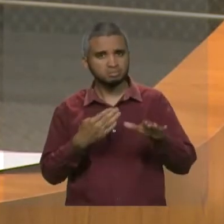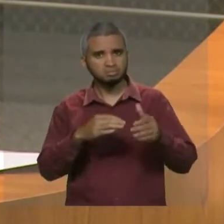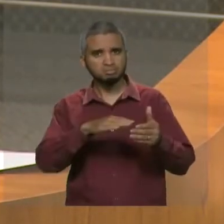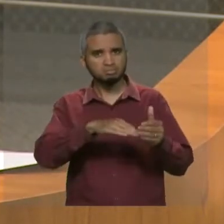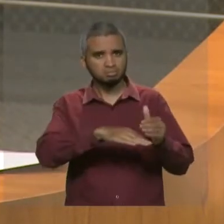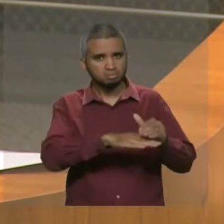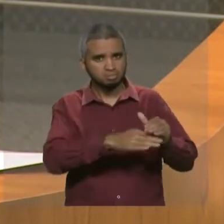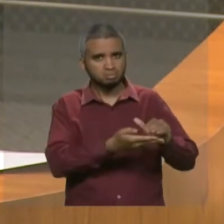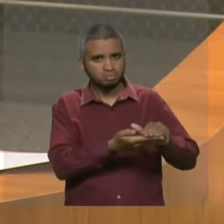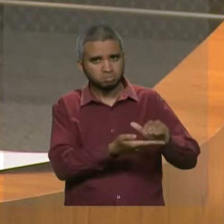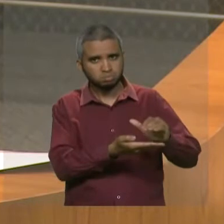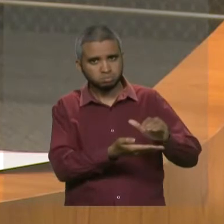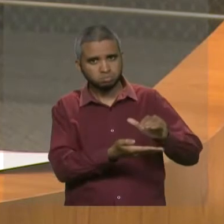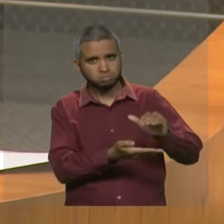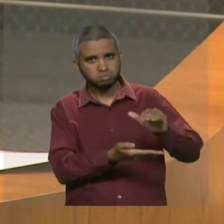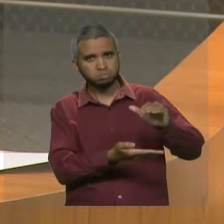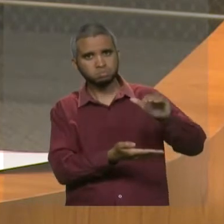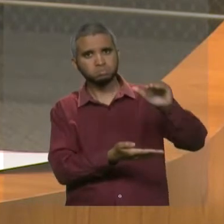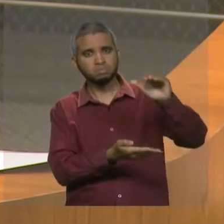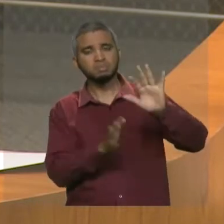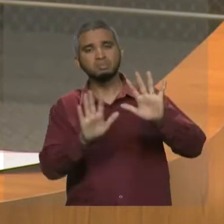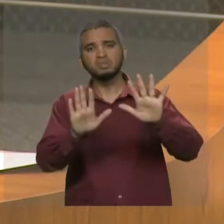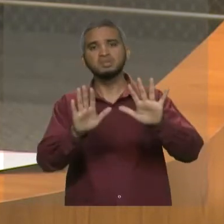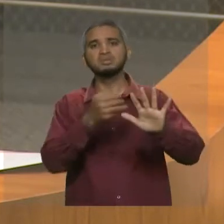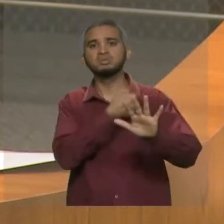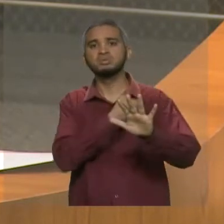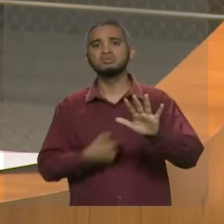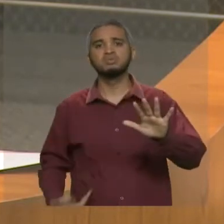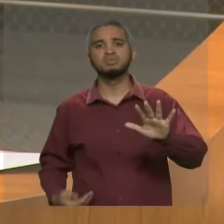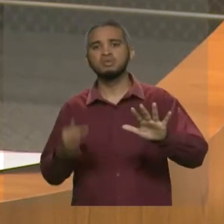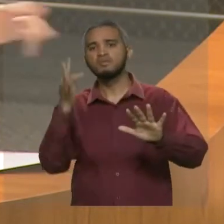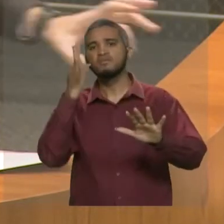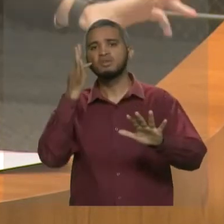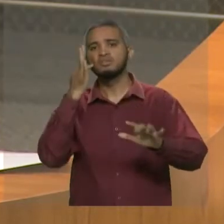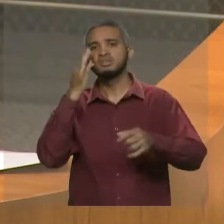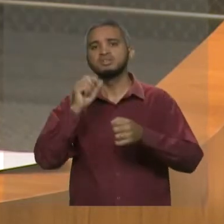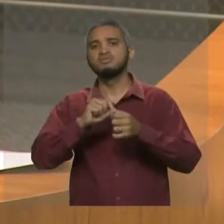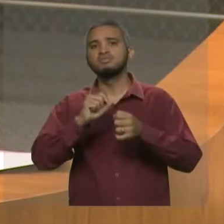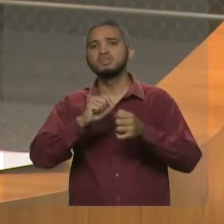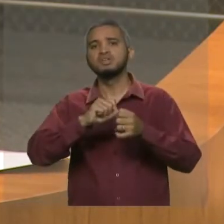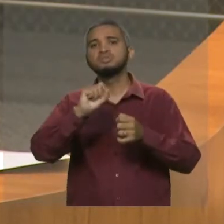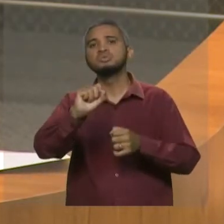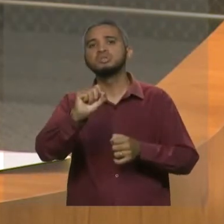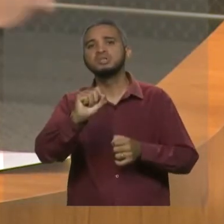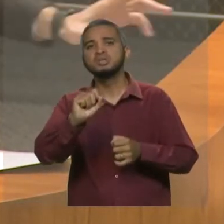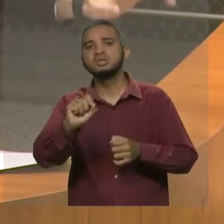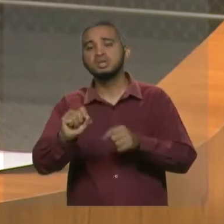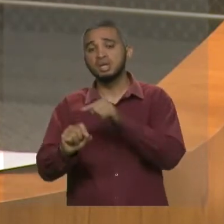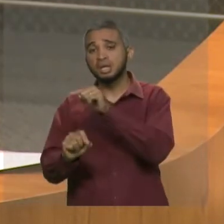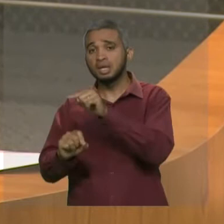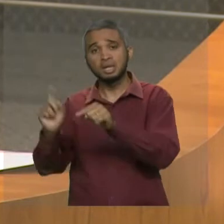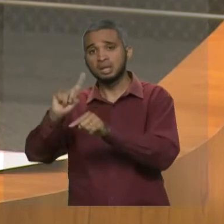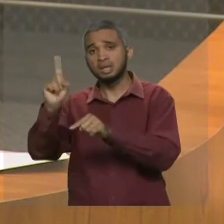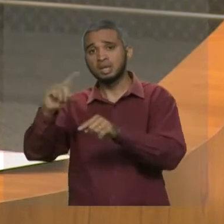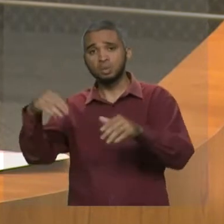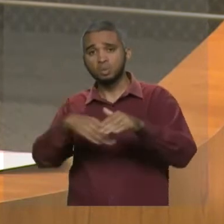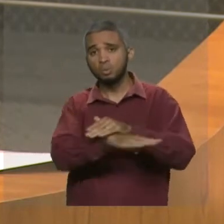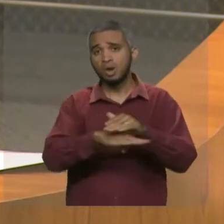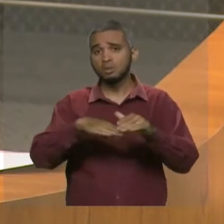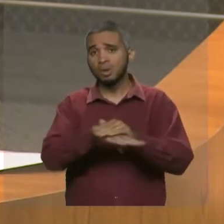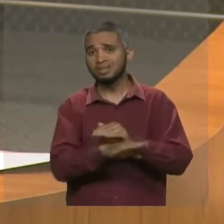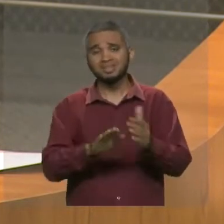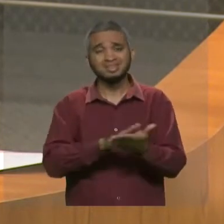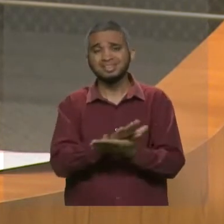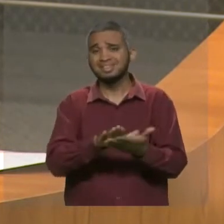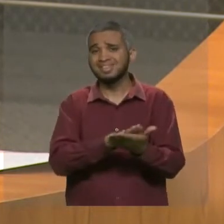Botava. Só que o governo fez? Ele pedalou, ele não tirou dinheiro do FEPA. Ele fez o seguinte, ele não colocou. Então, como ele não colocava dinheiro no FEPA,